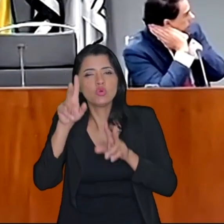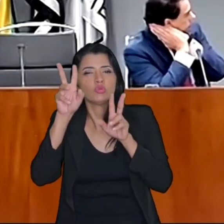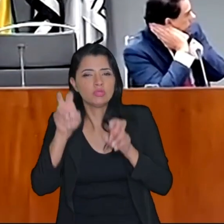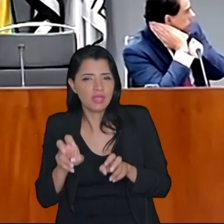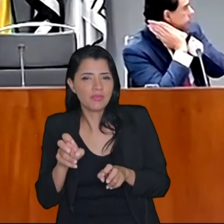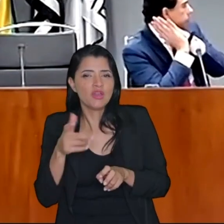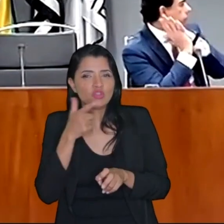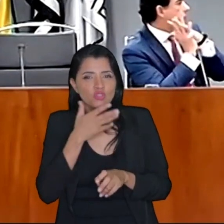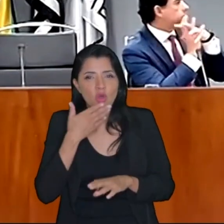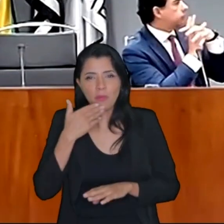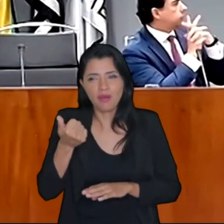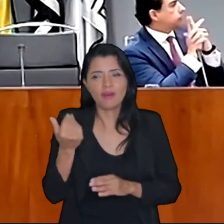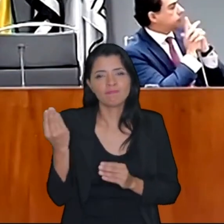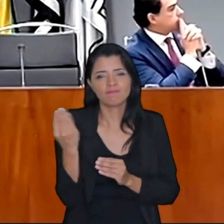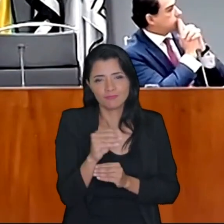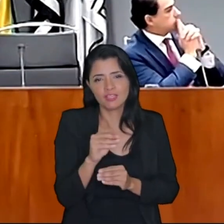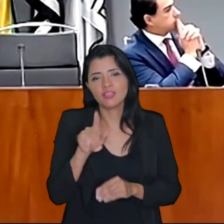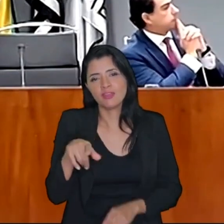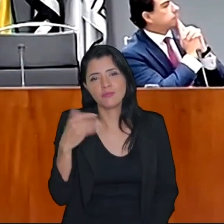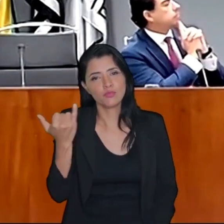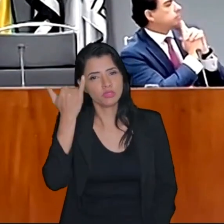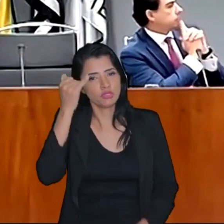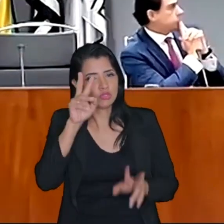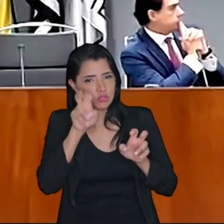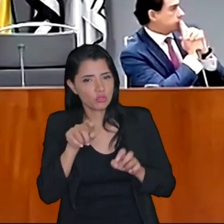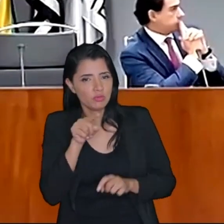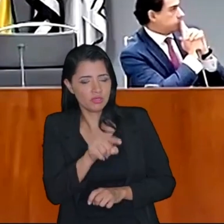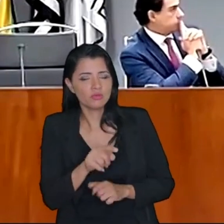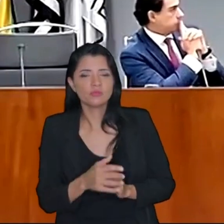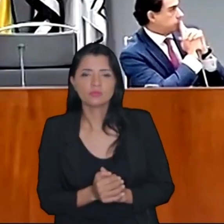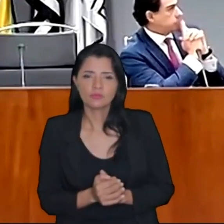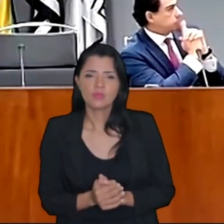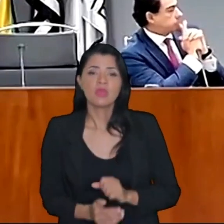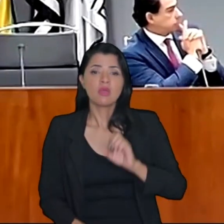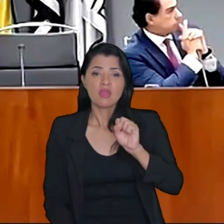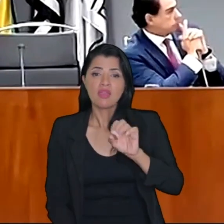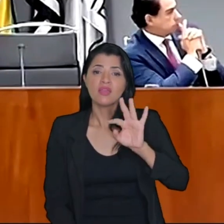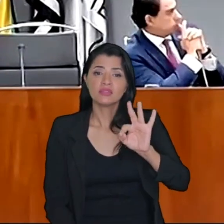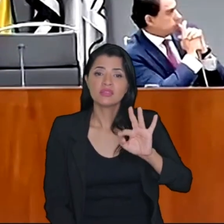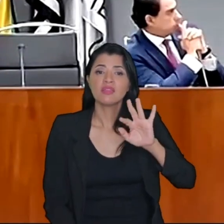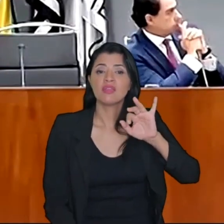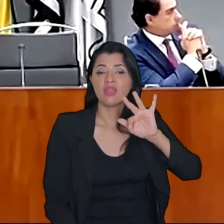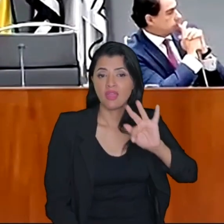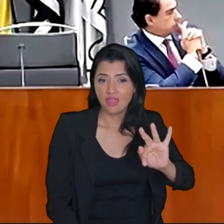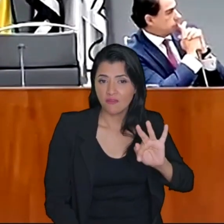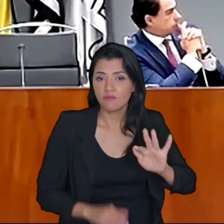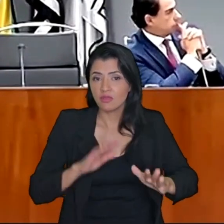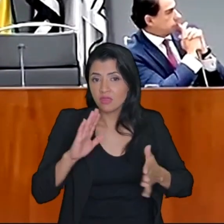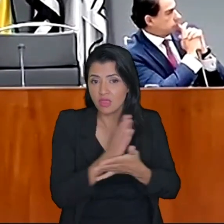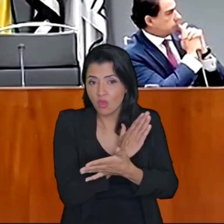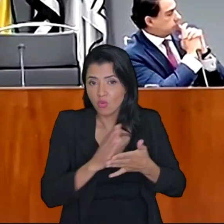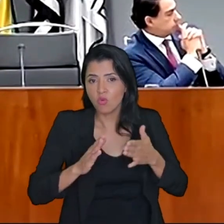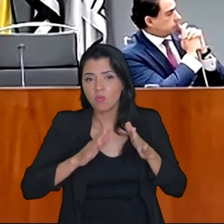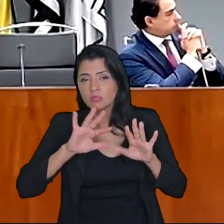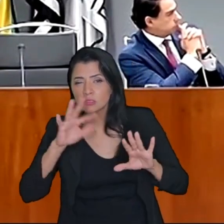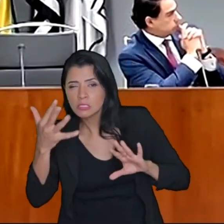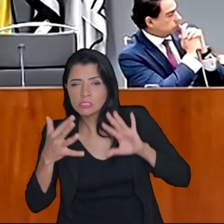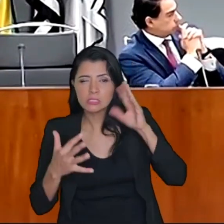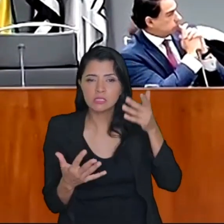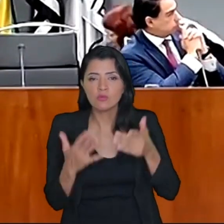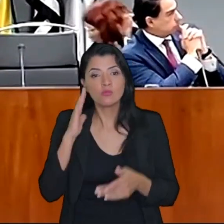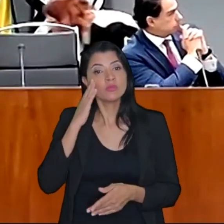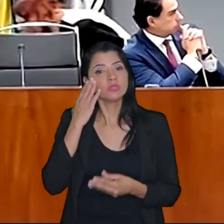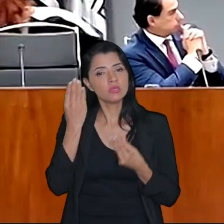pincelar aqui, acho relevante sobre essa questão, é que o Supremo Tribunal Federal, em algumas decisões, entendeu